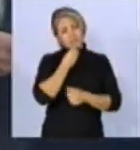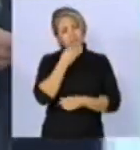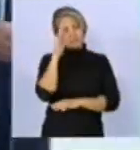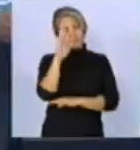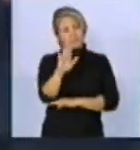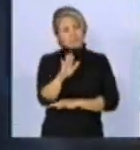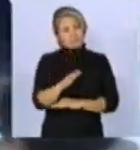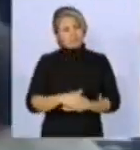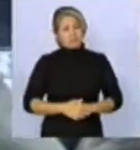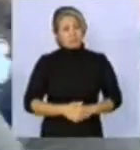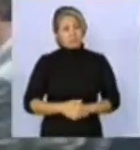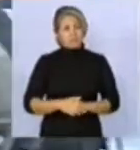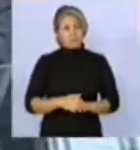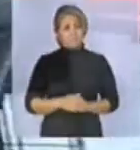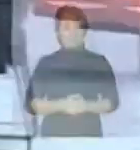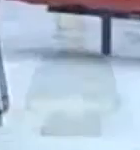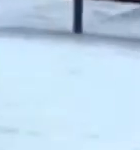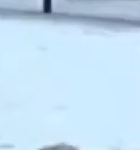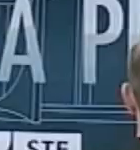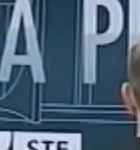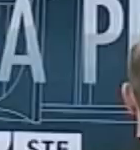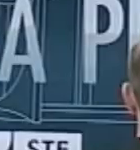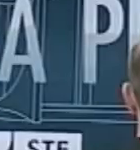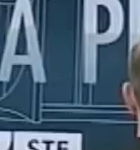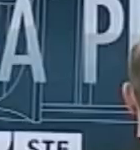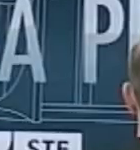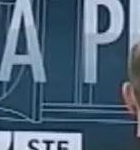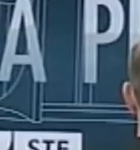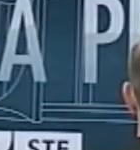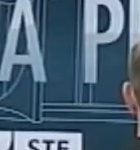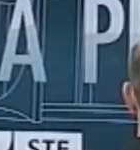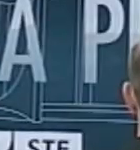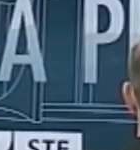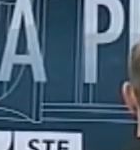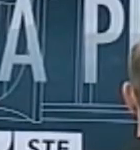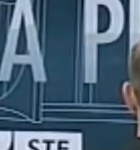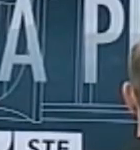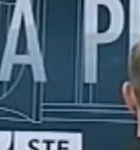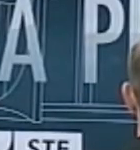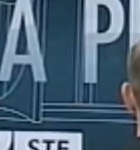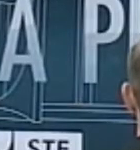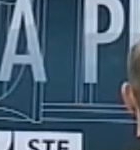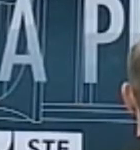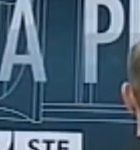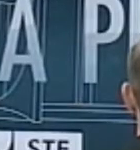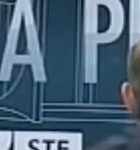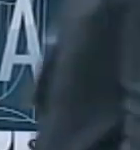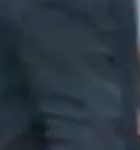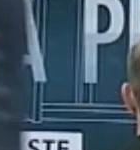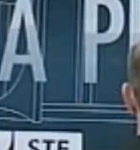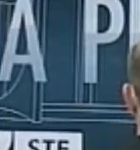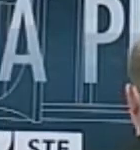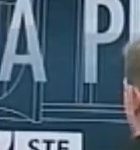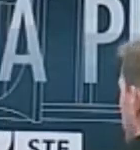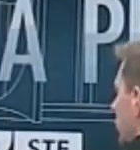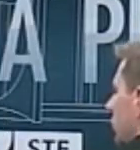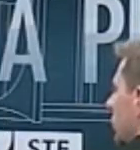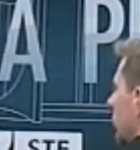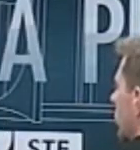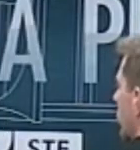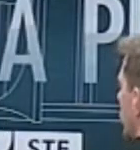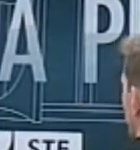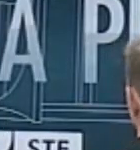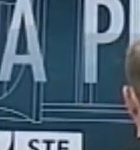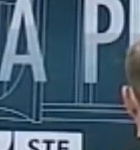tarde E agradecendo a participação docinho de Açúcar o champanhe tribunal de outono